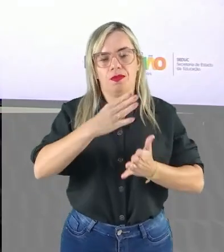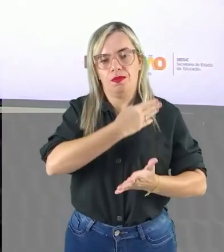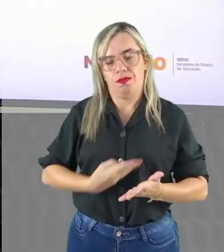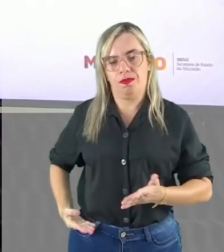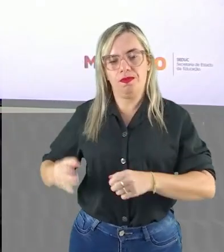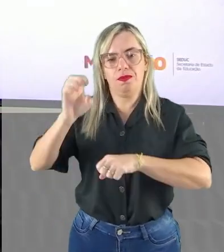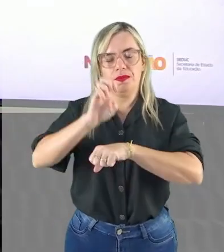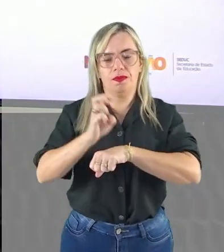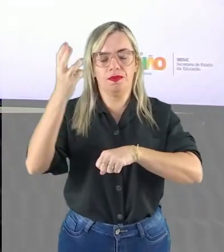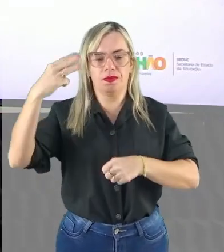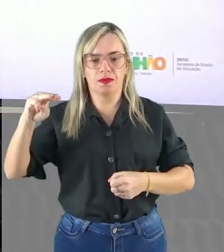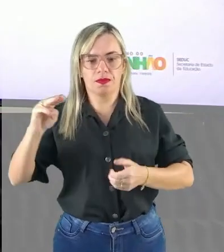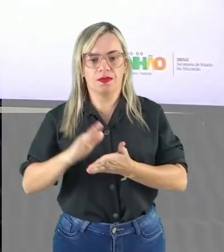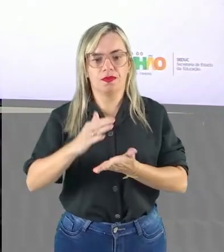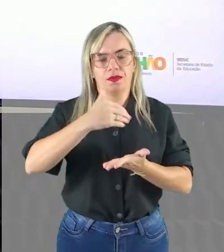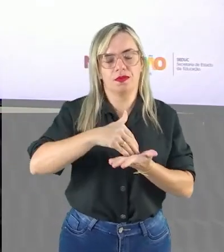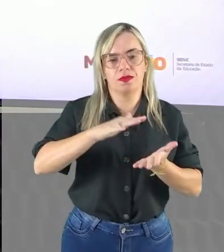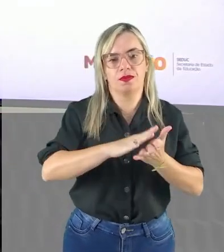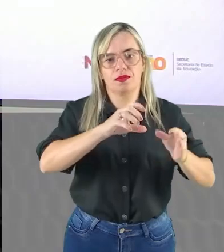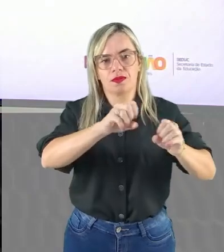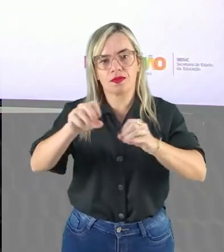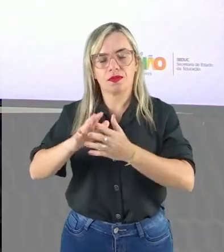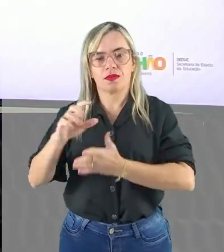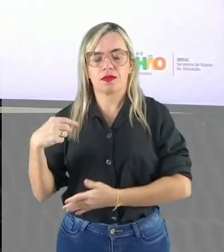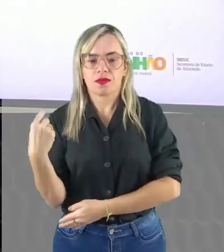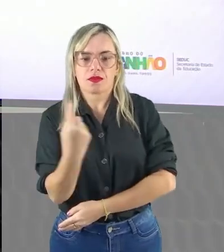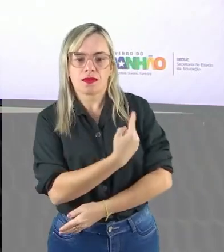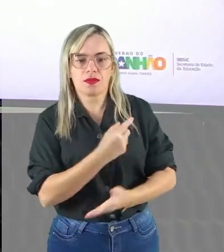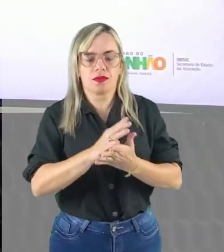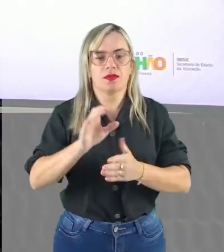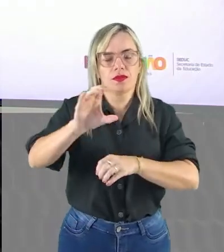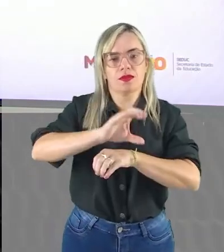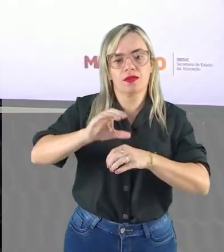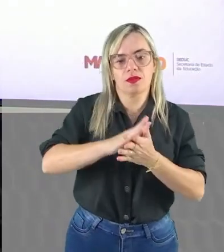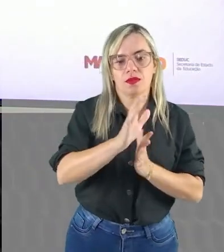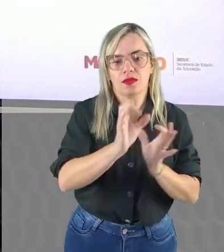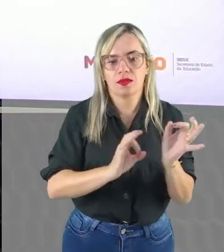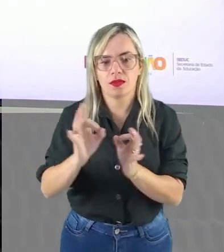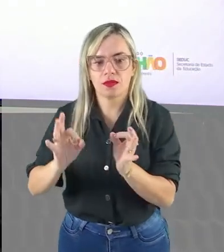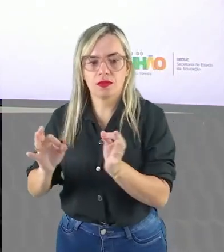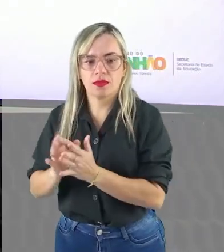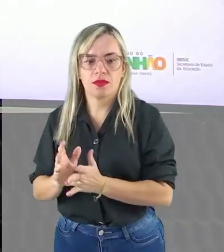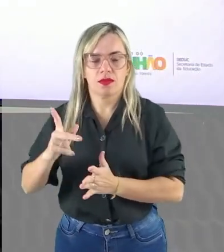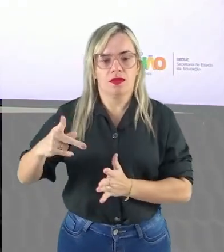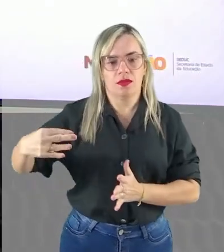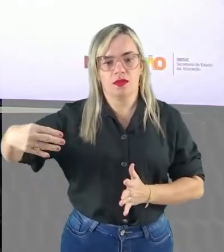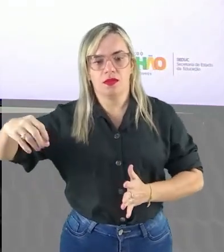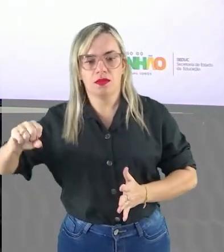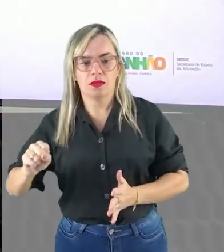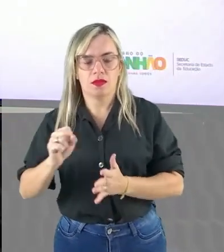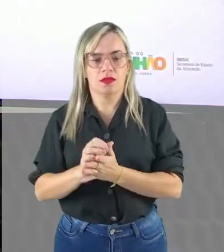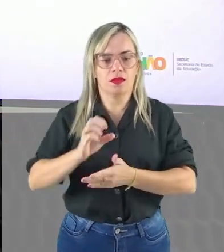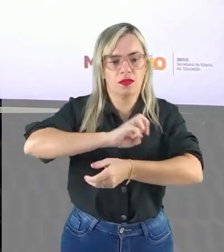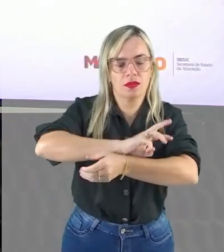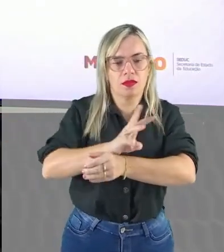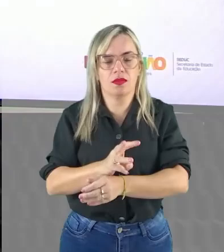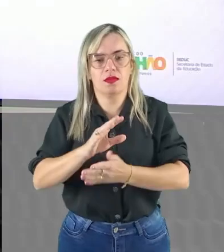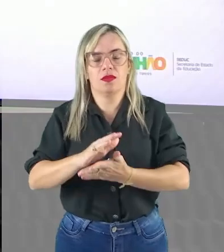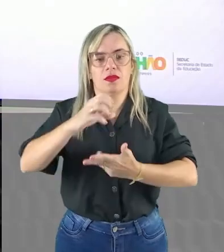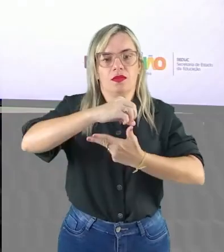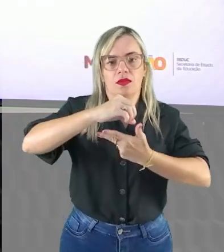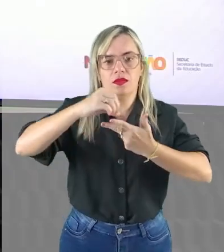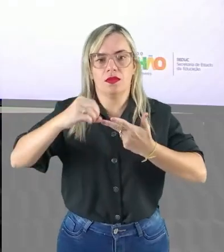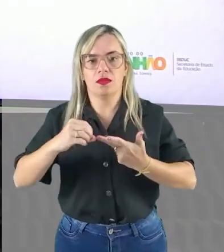SEDUC, Secretaria Estadual de Educação, né? O nosso cursinho preparatório para o PAS, o EMA, Enem, tá